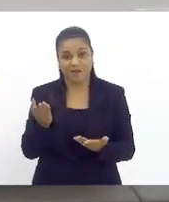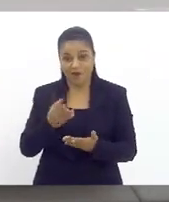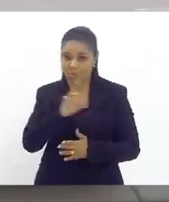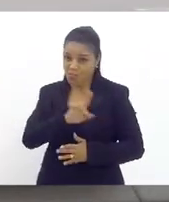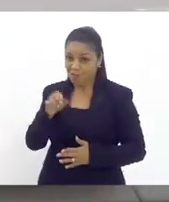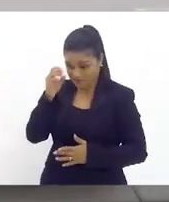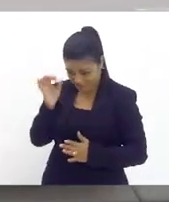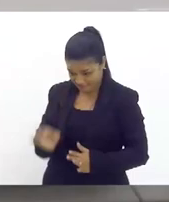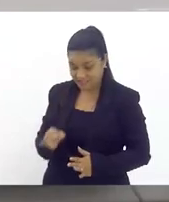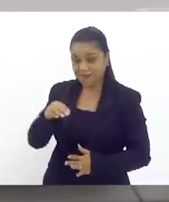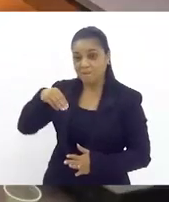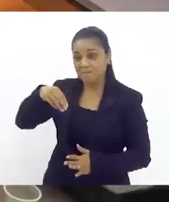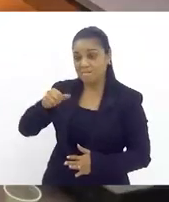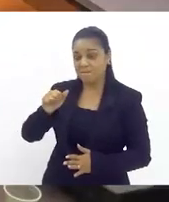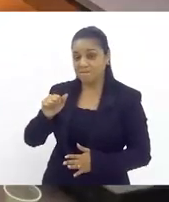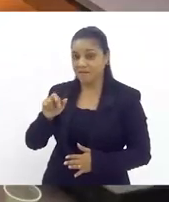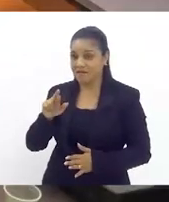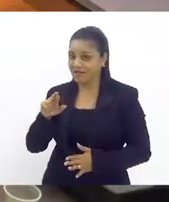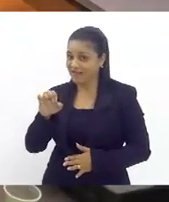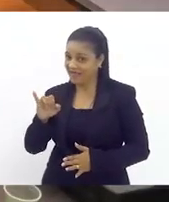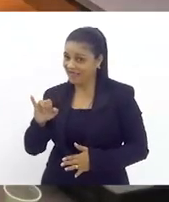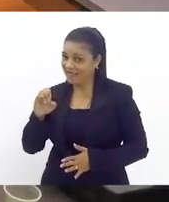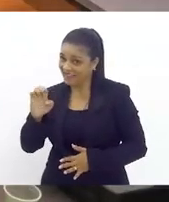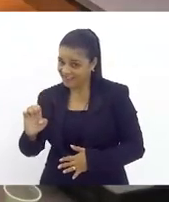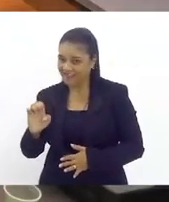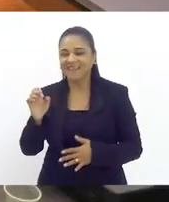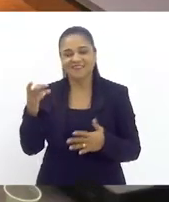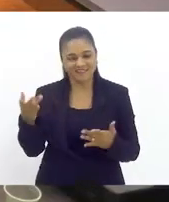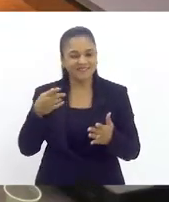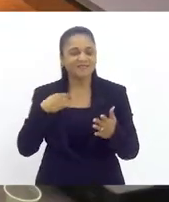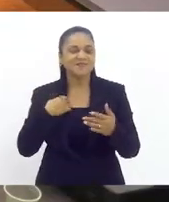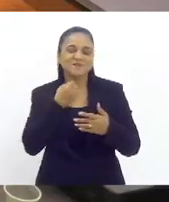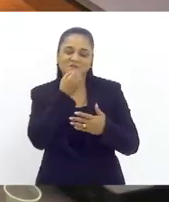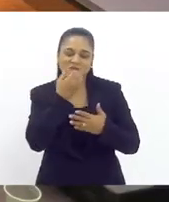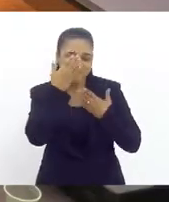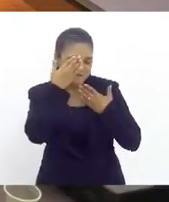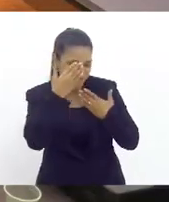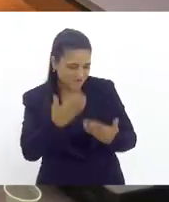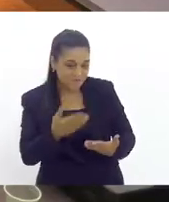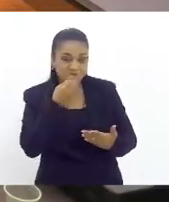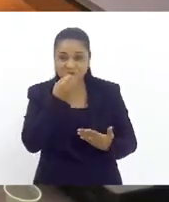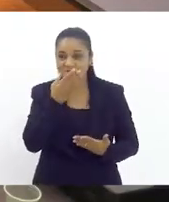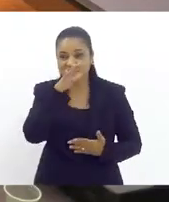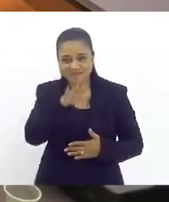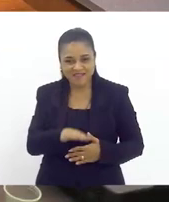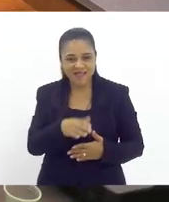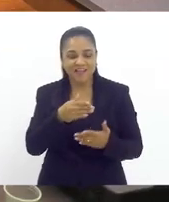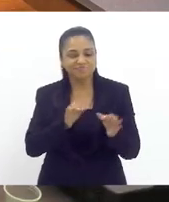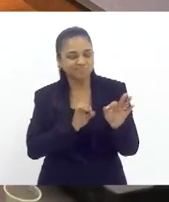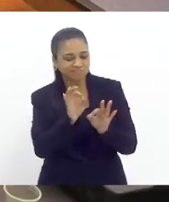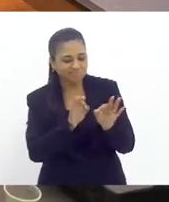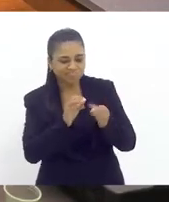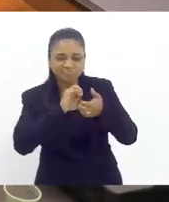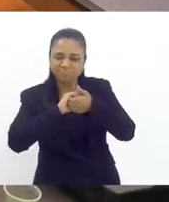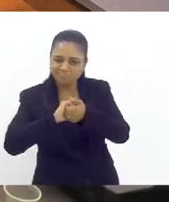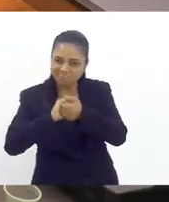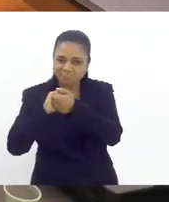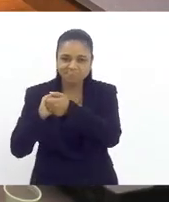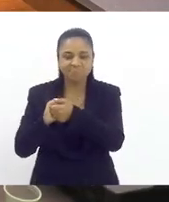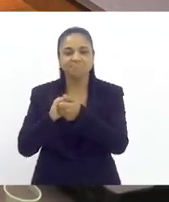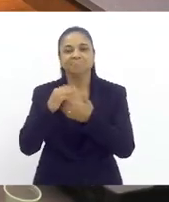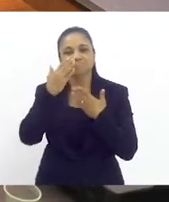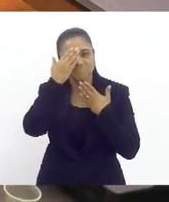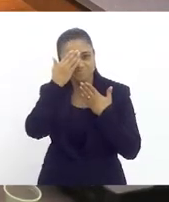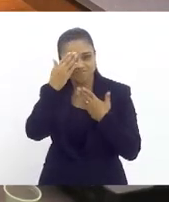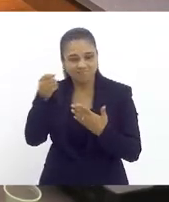responder as questões Obrigada boa tarde começar parabenizando organização e agradecendo a palavra aqui